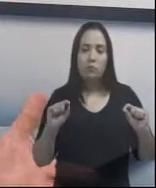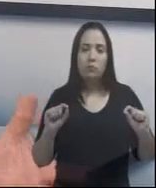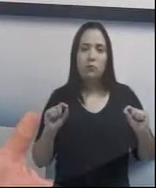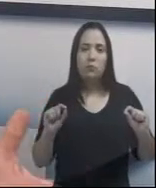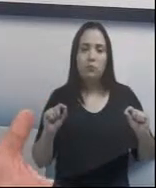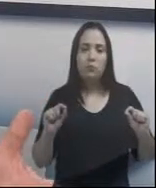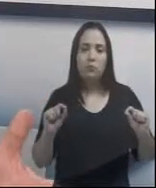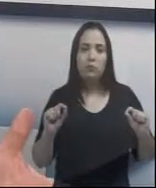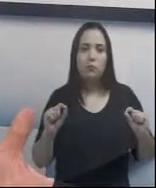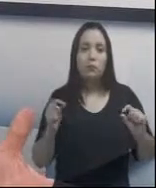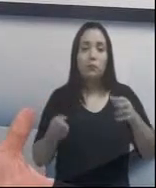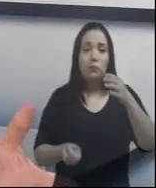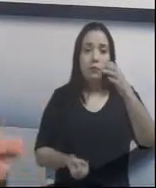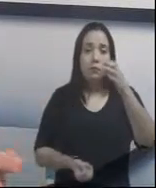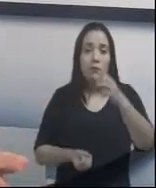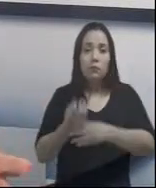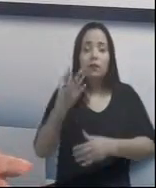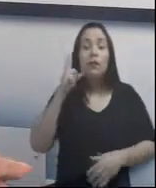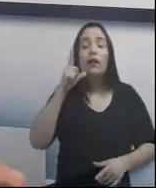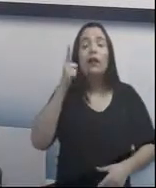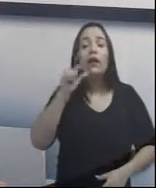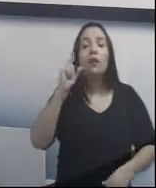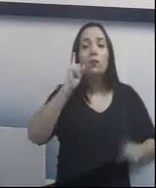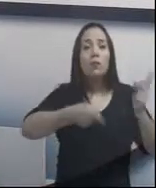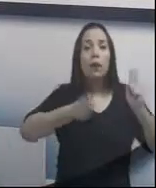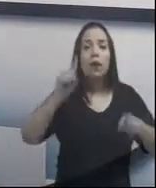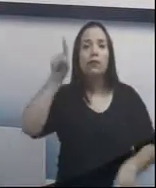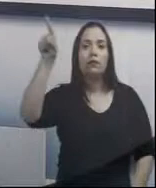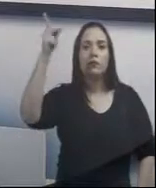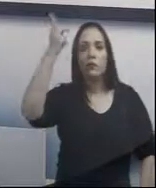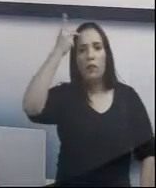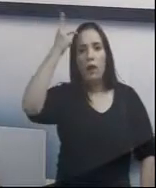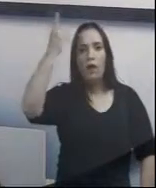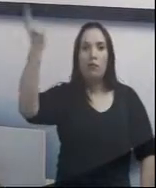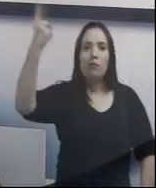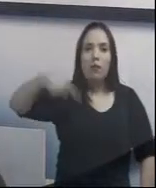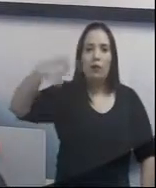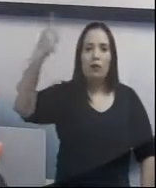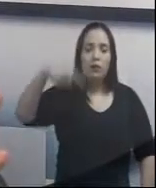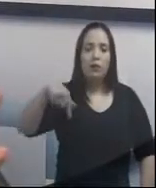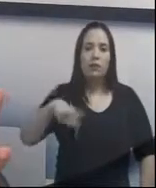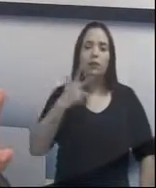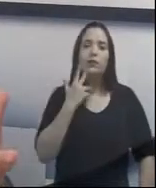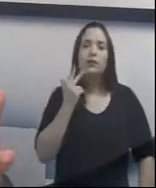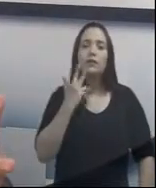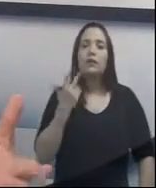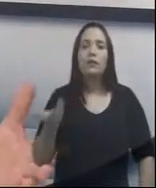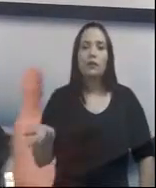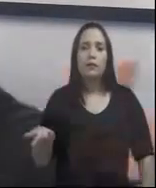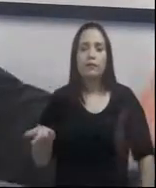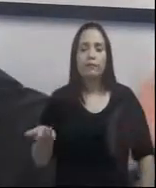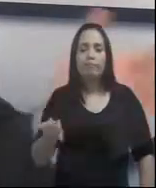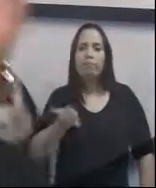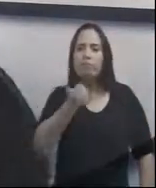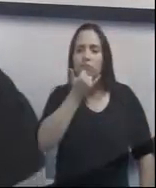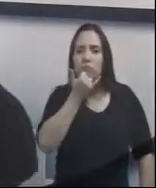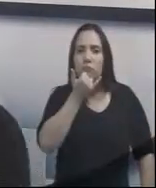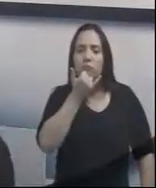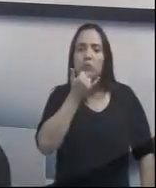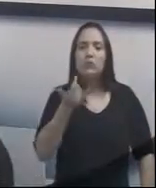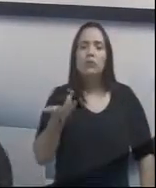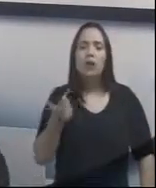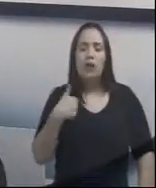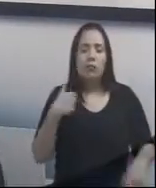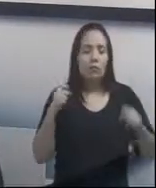mas a origem e quem manda nele é lá em São Paulo. E eu estou horrorizado. Desculpa eu estar falando isso, até um